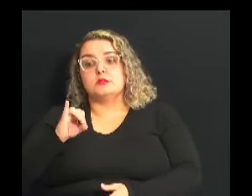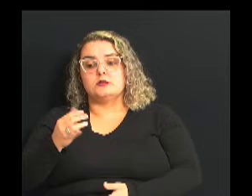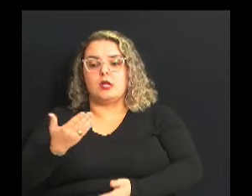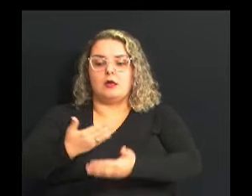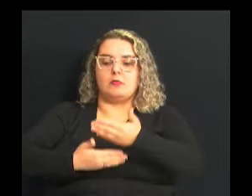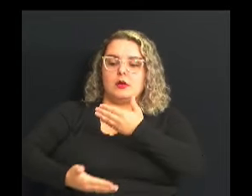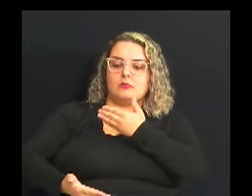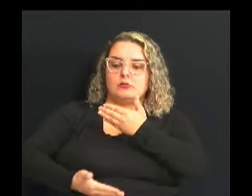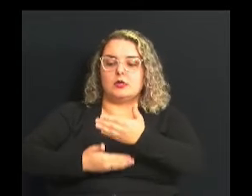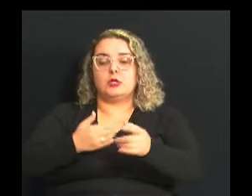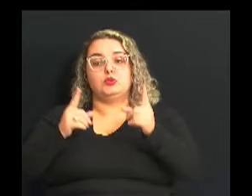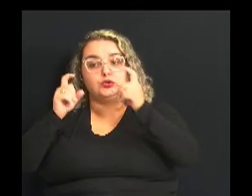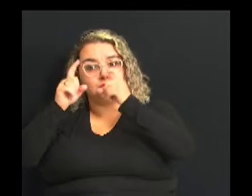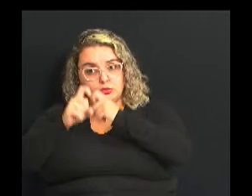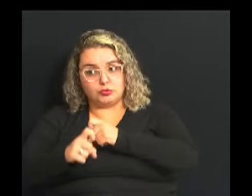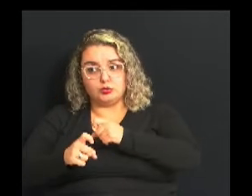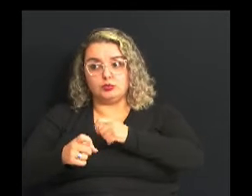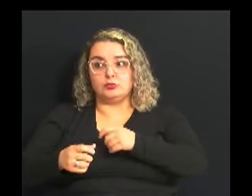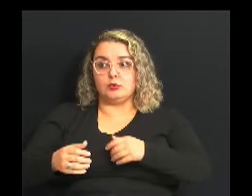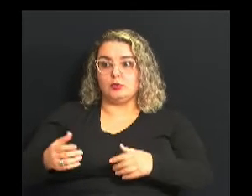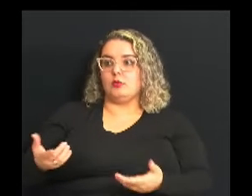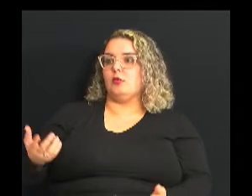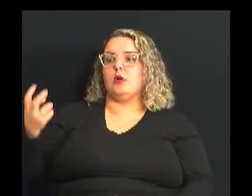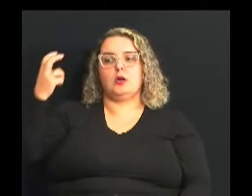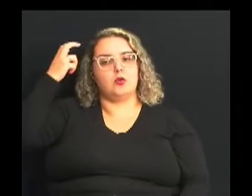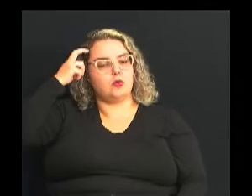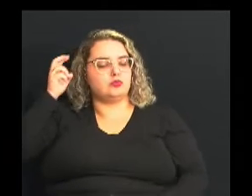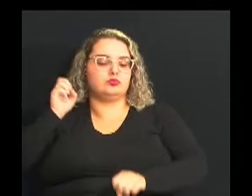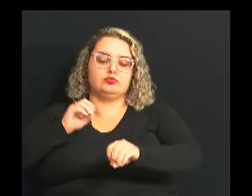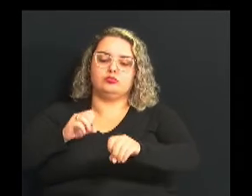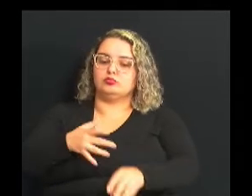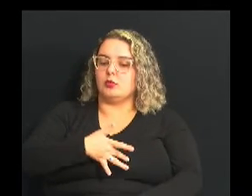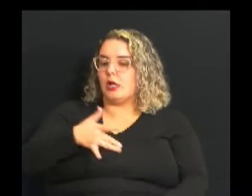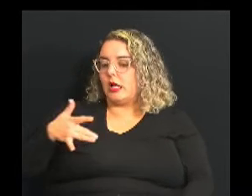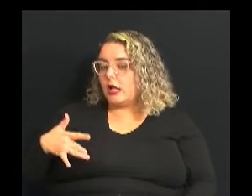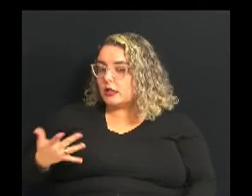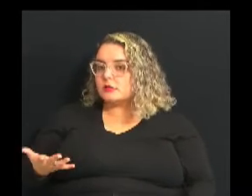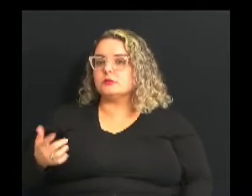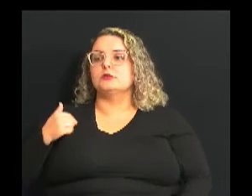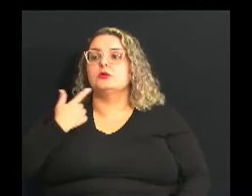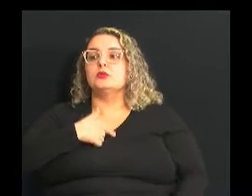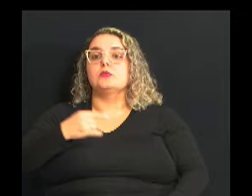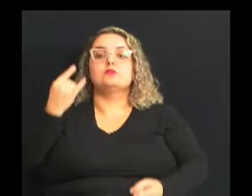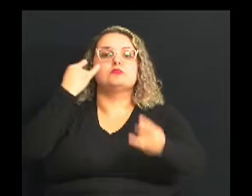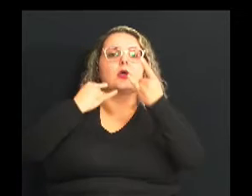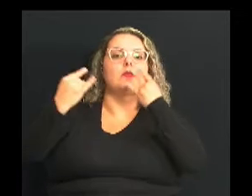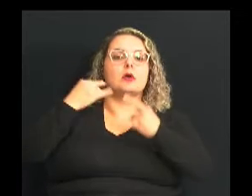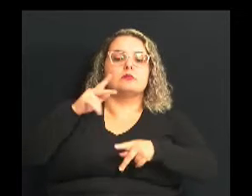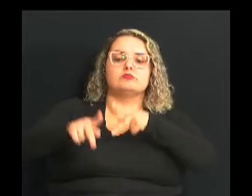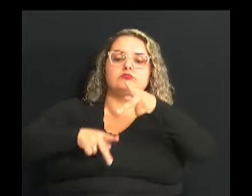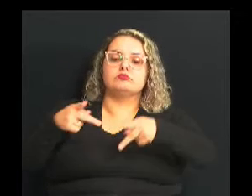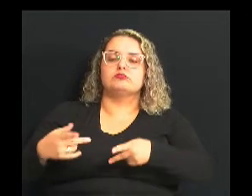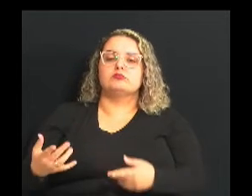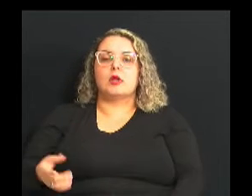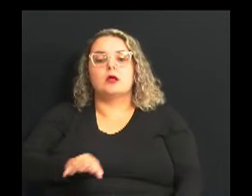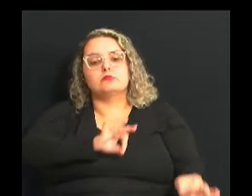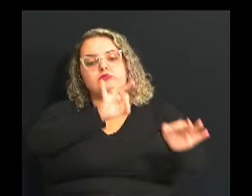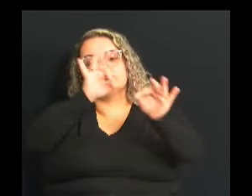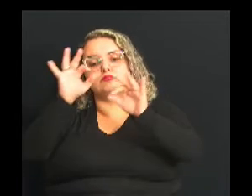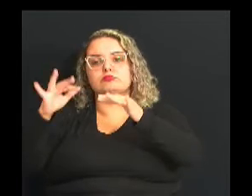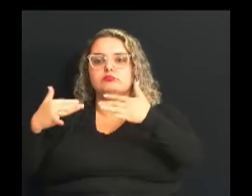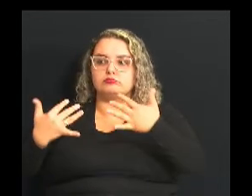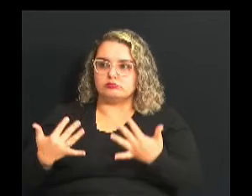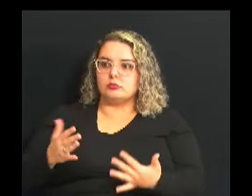assunto árido com entretenimento, com cultura, com educação, com saúde, nós atraímos o público para assistir. Então, muitas vezes, nós já